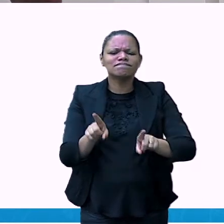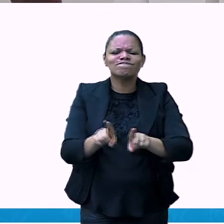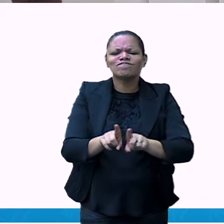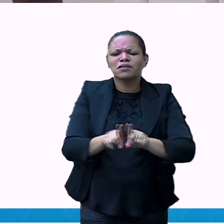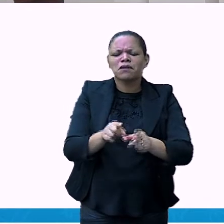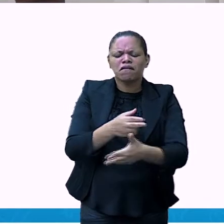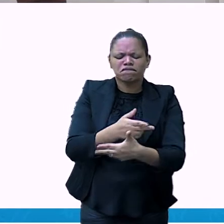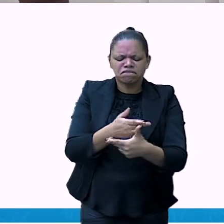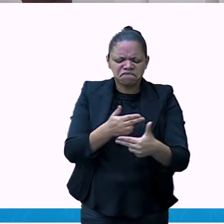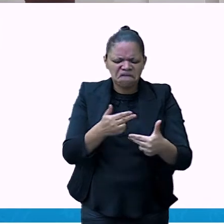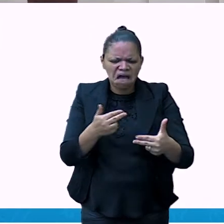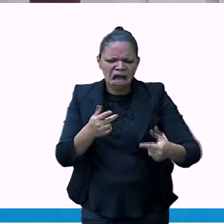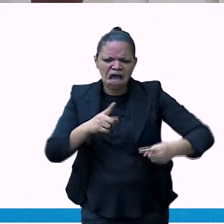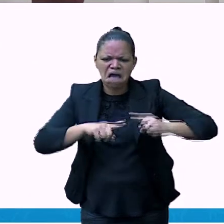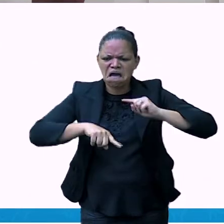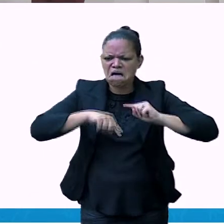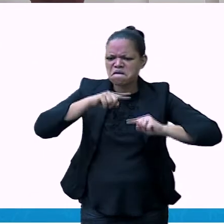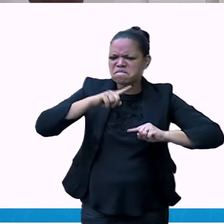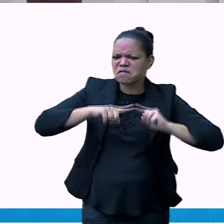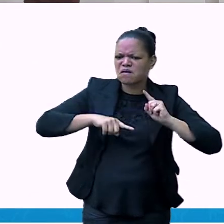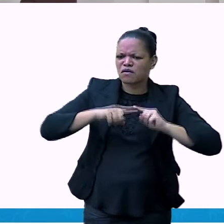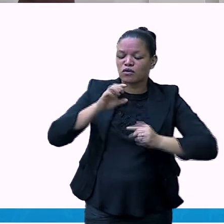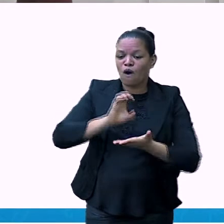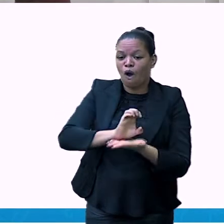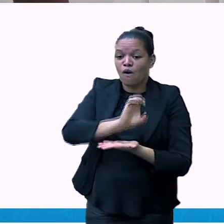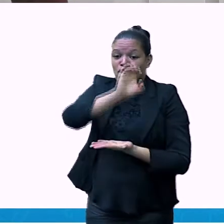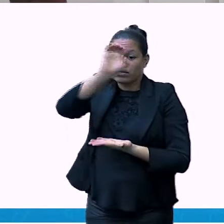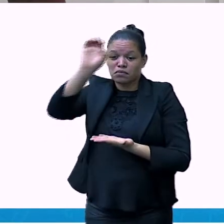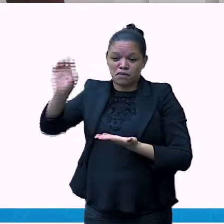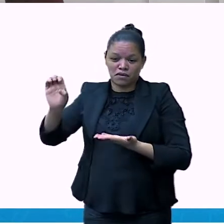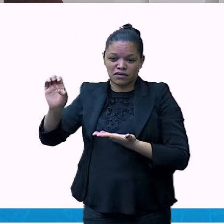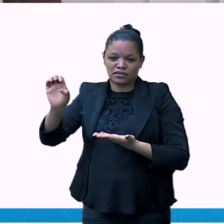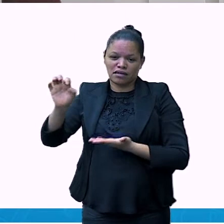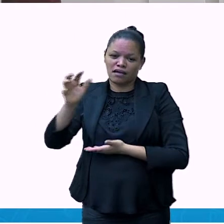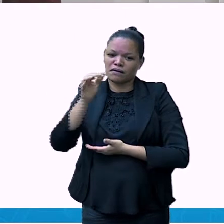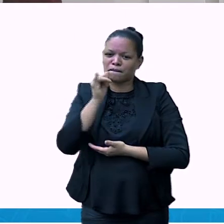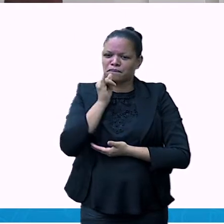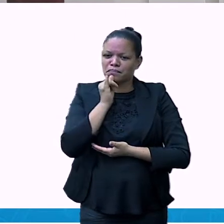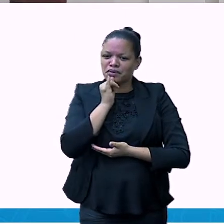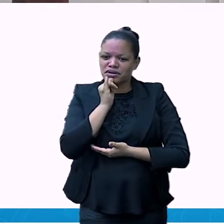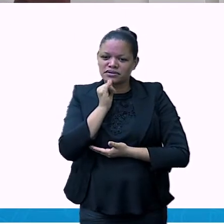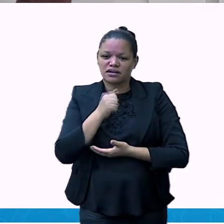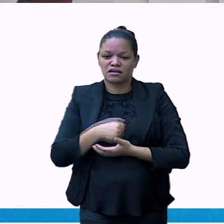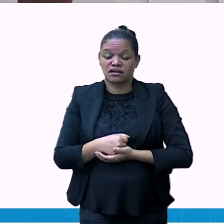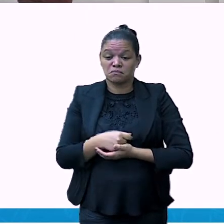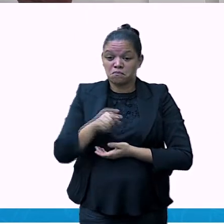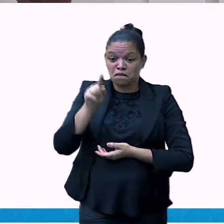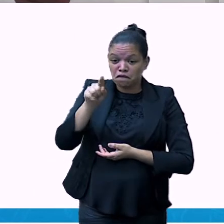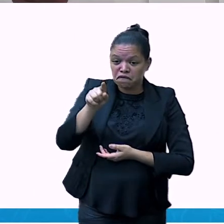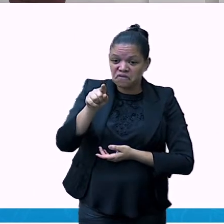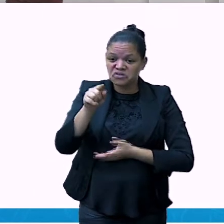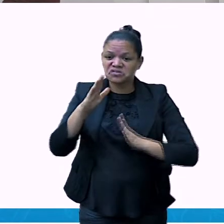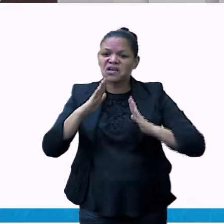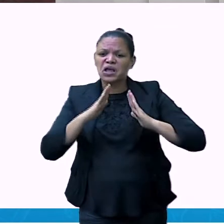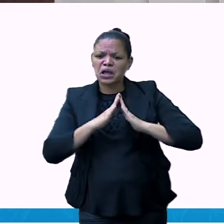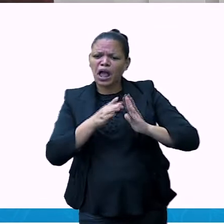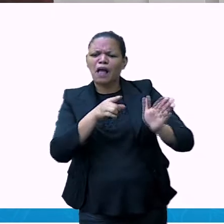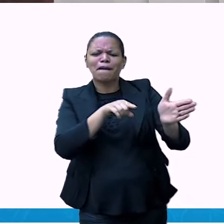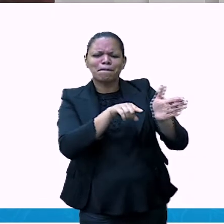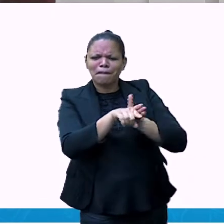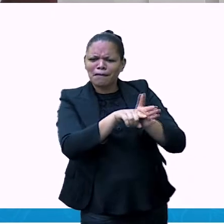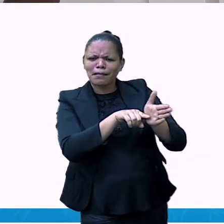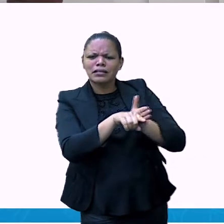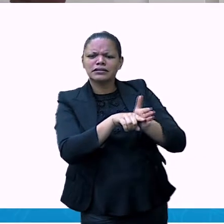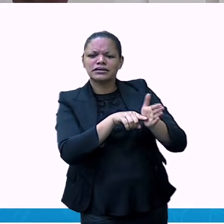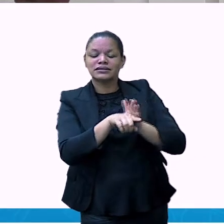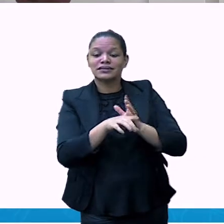inúmeros, vários. Se você for aí fazer uma pesquisa diferente da que eu trouxe para vocês, vocês vão ver que o Brasil exporta diferentes